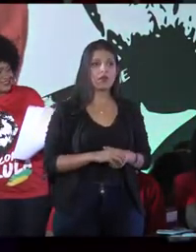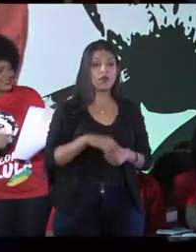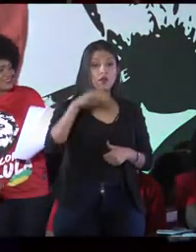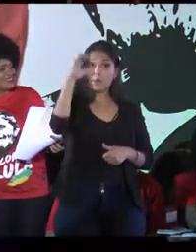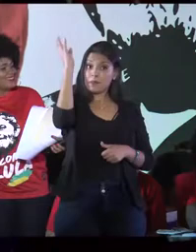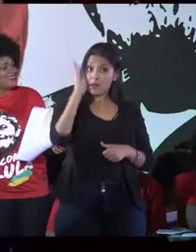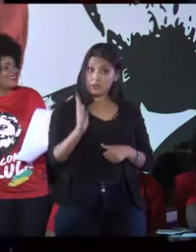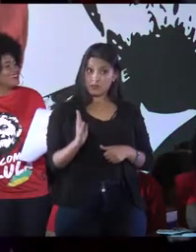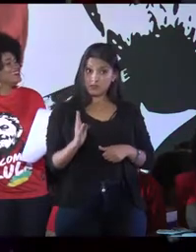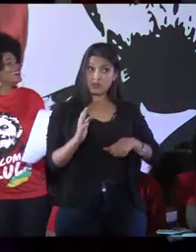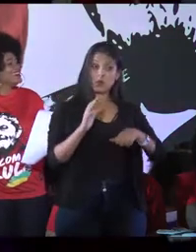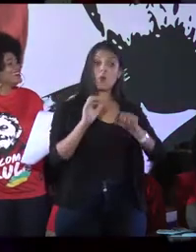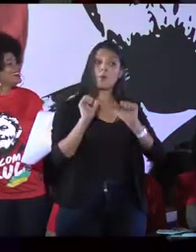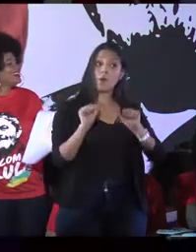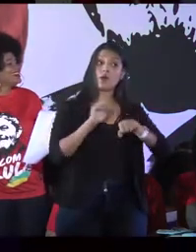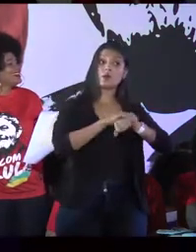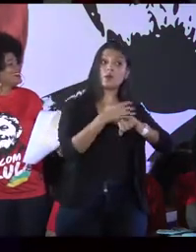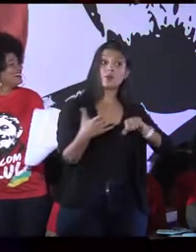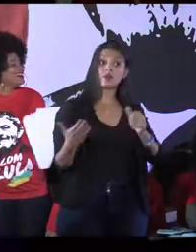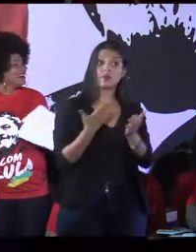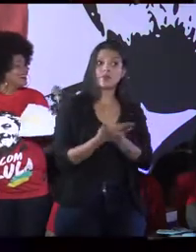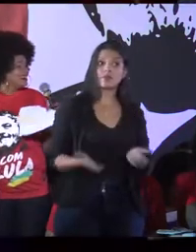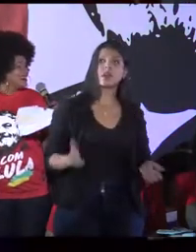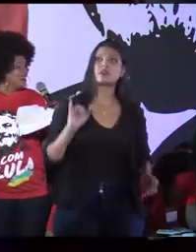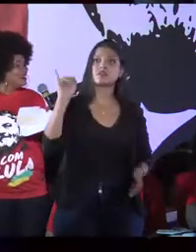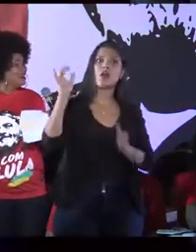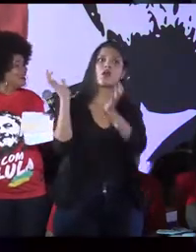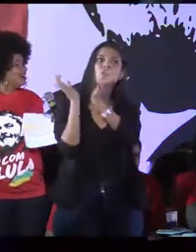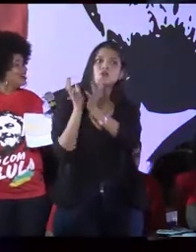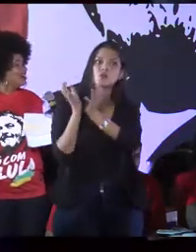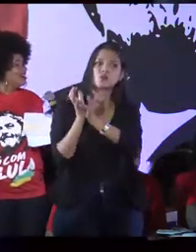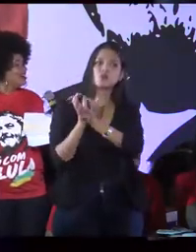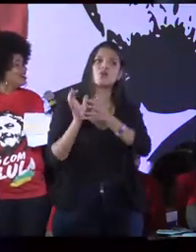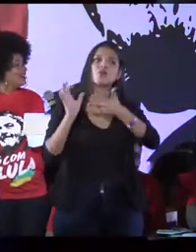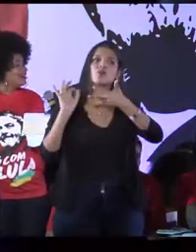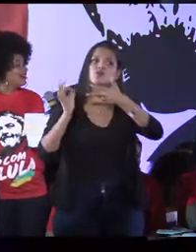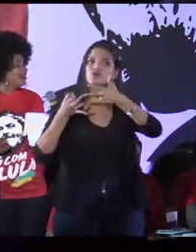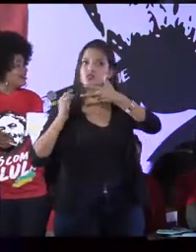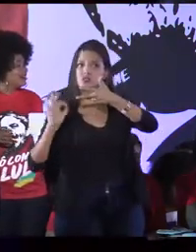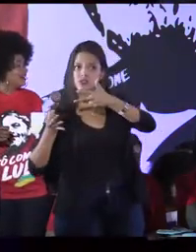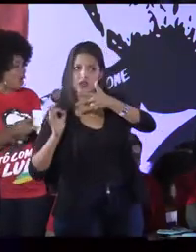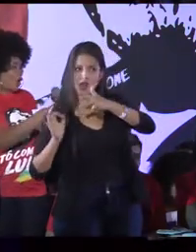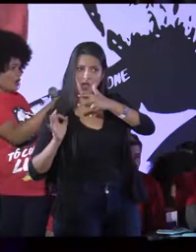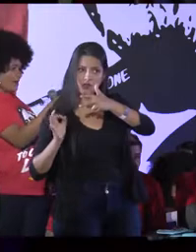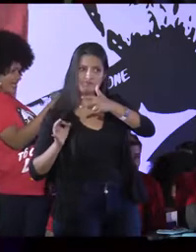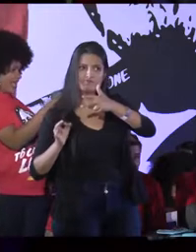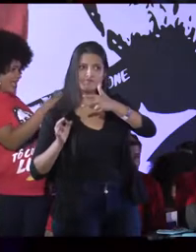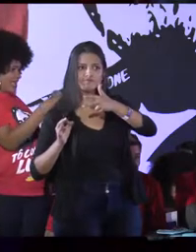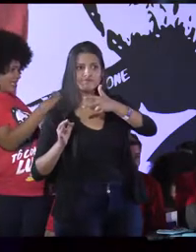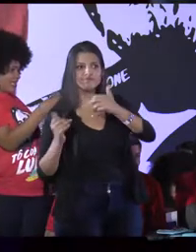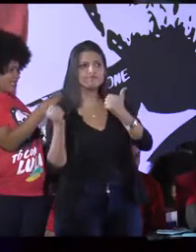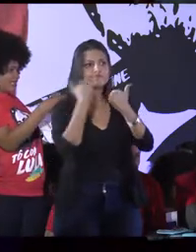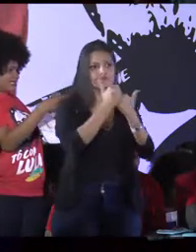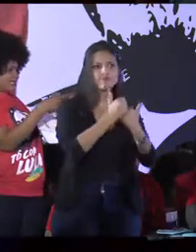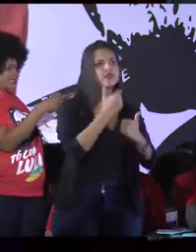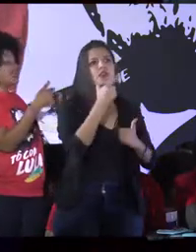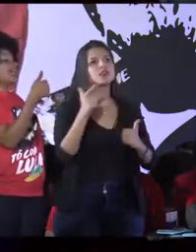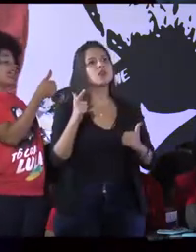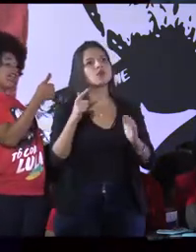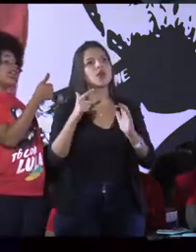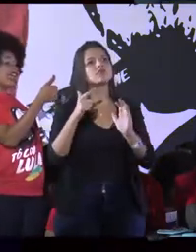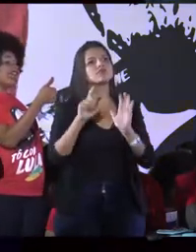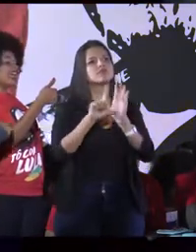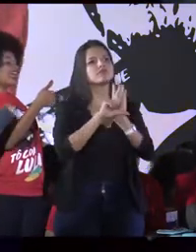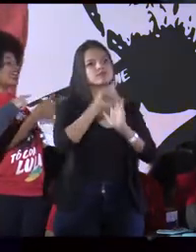ameaçada quando um judiciário se pretende um ator político sem mandato para isso. A Constituição